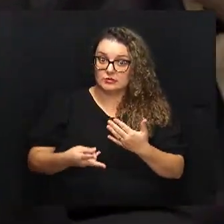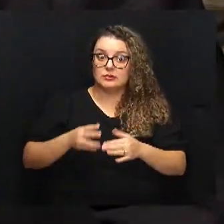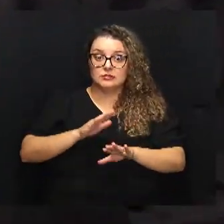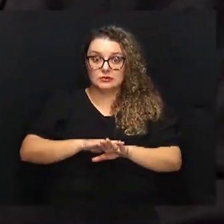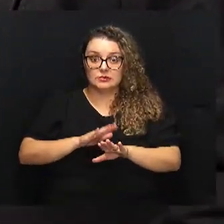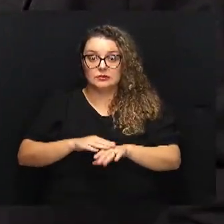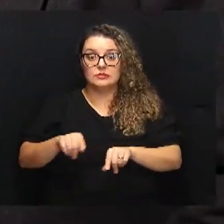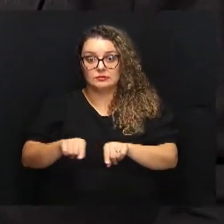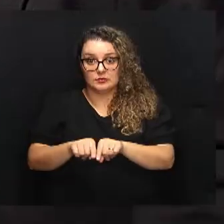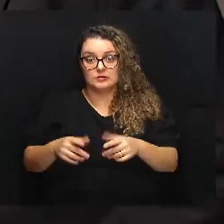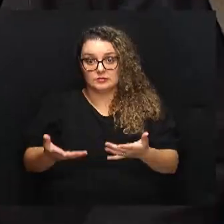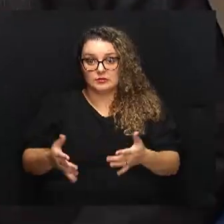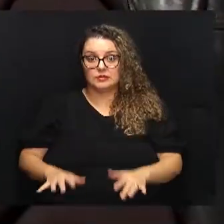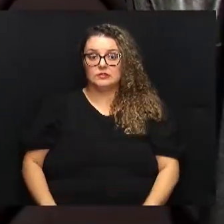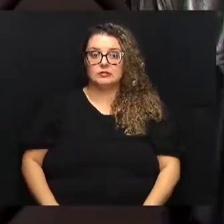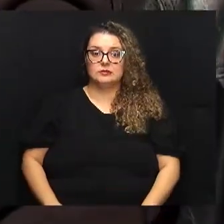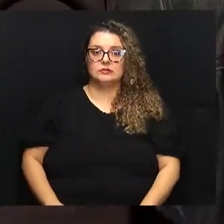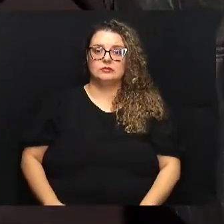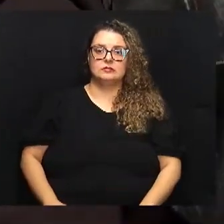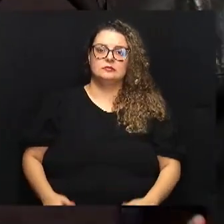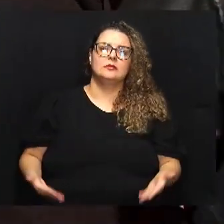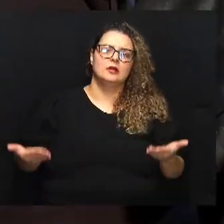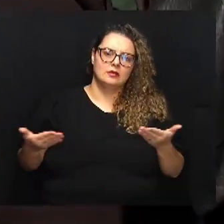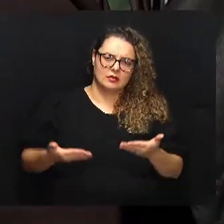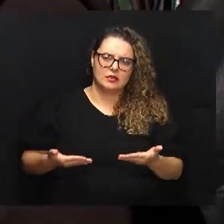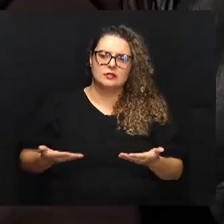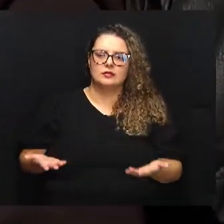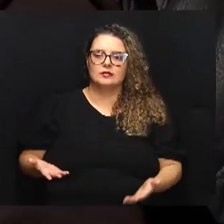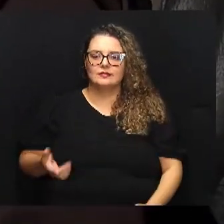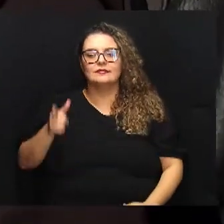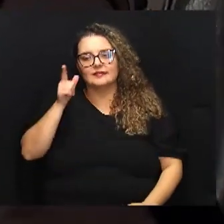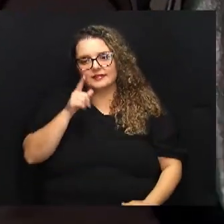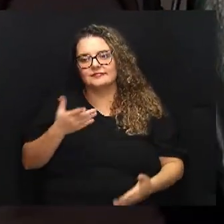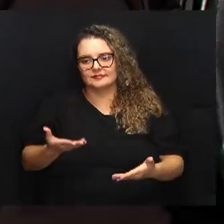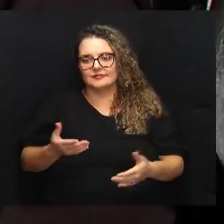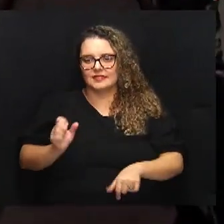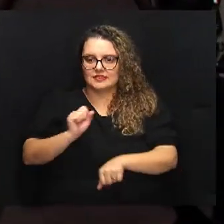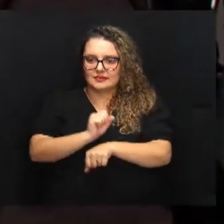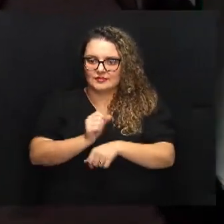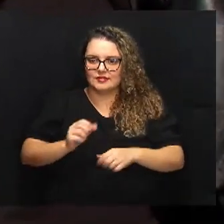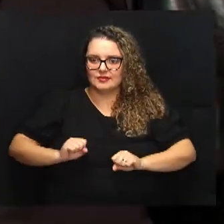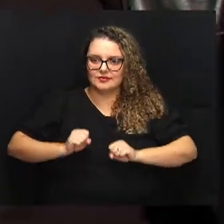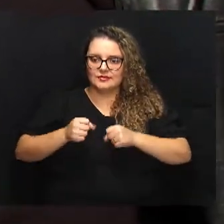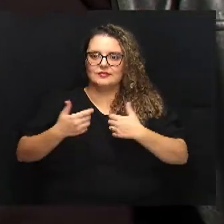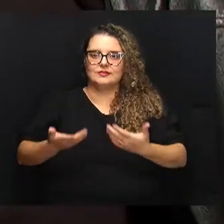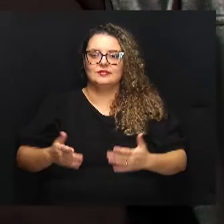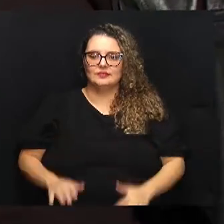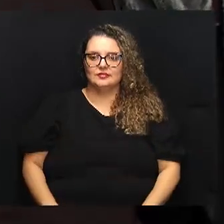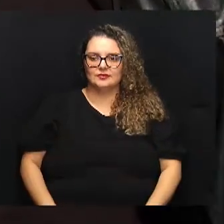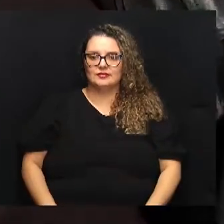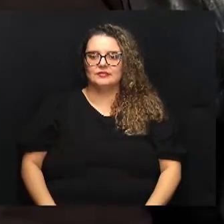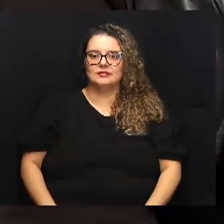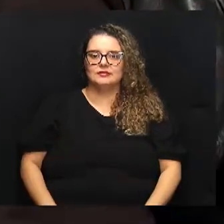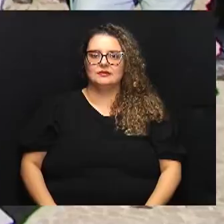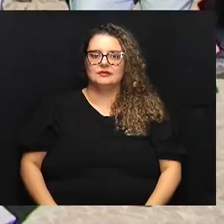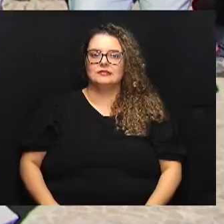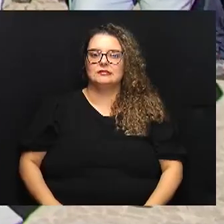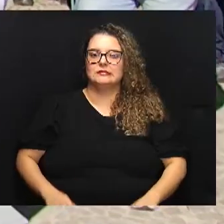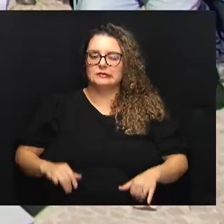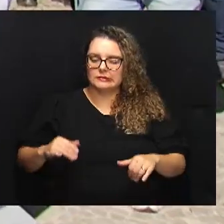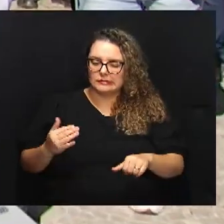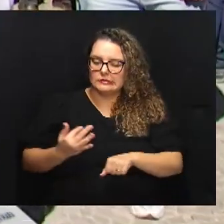atividades também, mas eu acho que agora vai compensar, né? Essa espera, esse esforço, esse sacrifício,